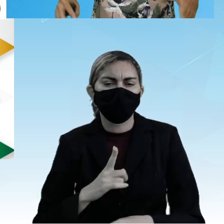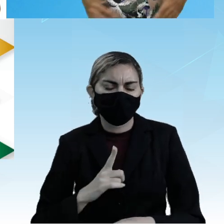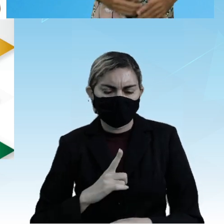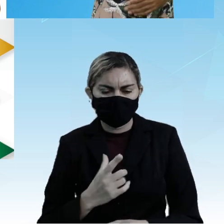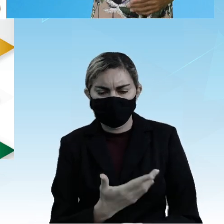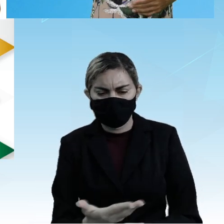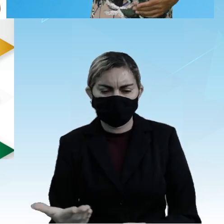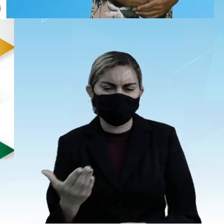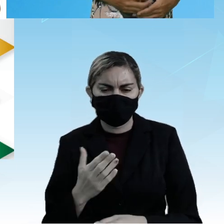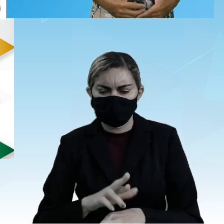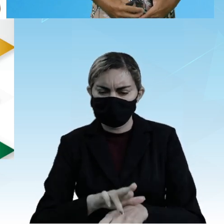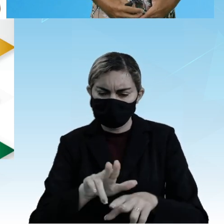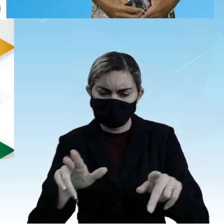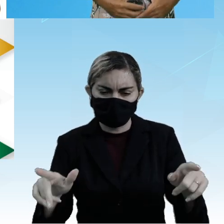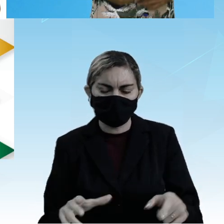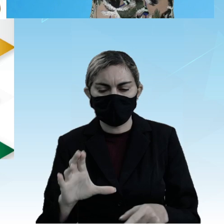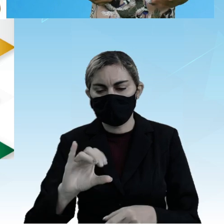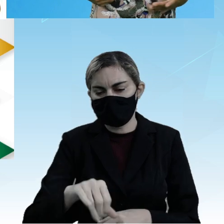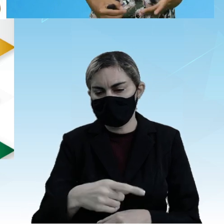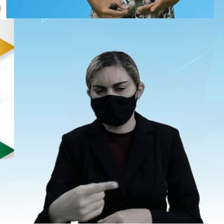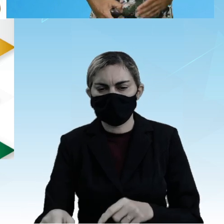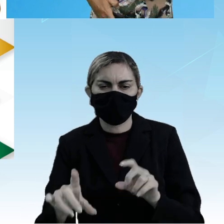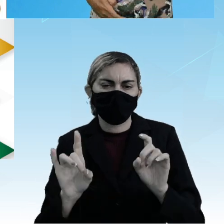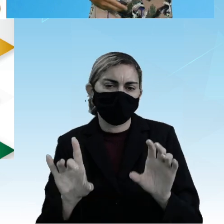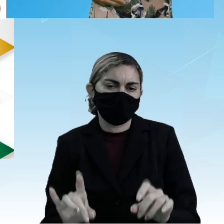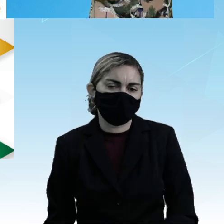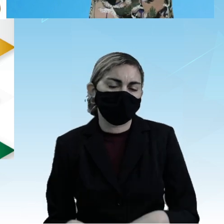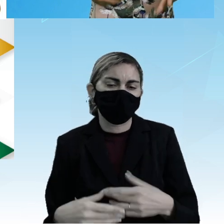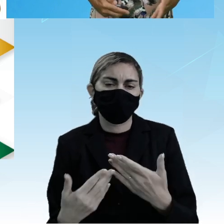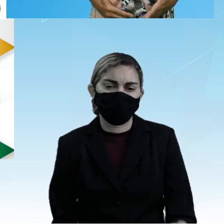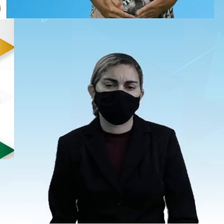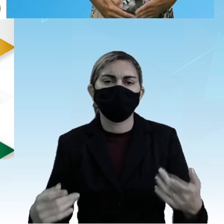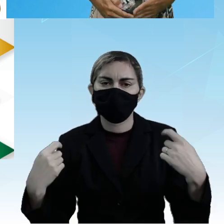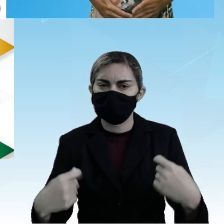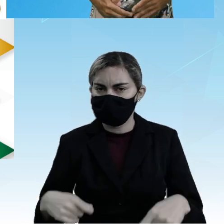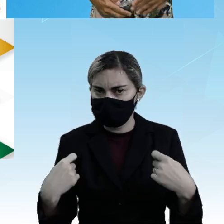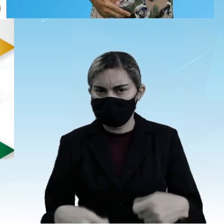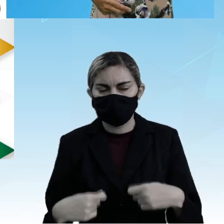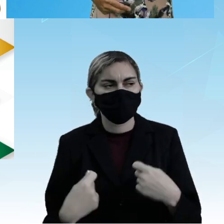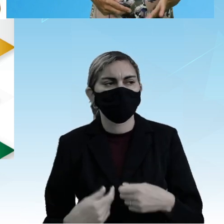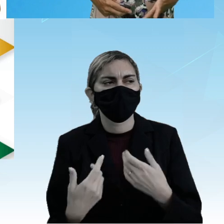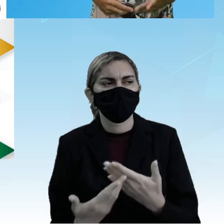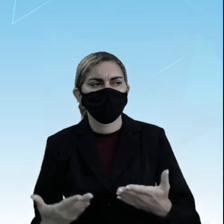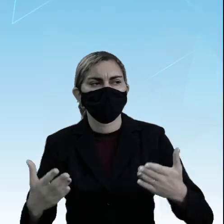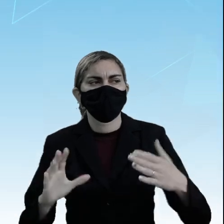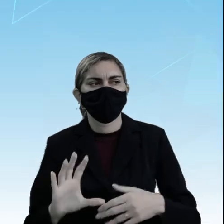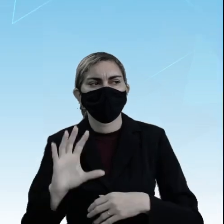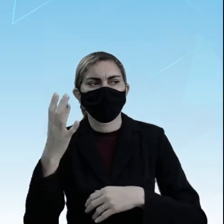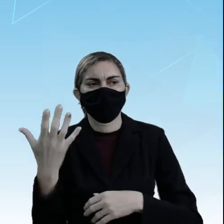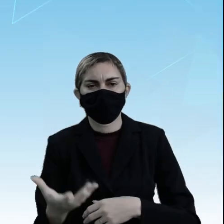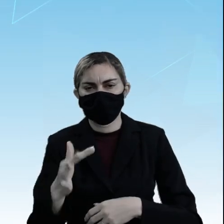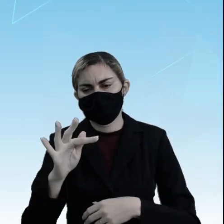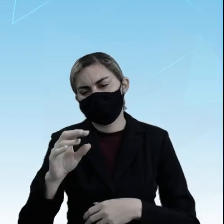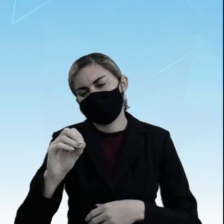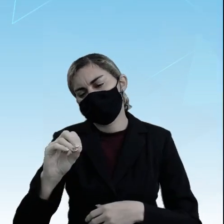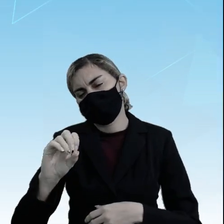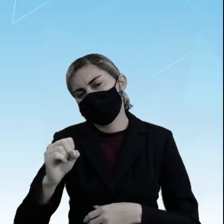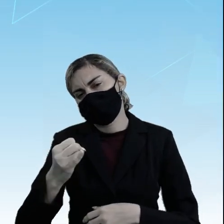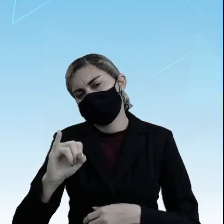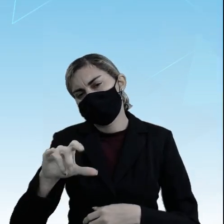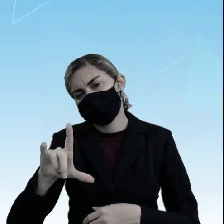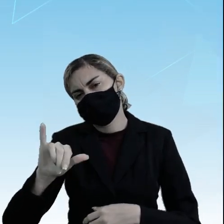existe ali uma série de condições especiais e também necessárias para que ocorra a